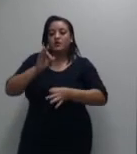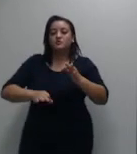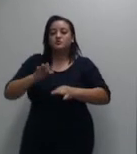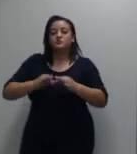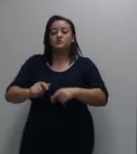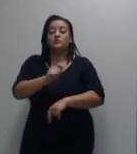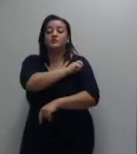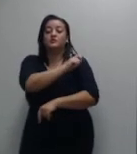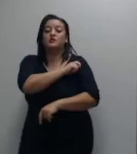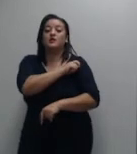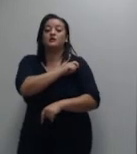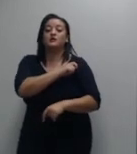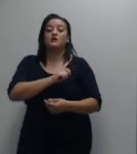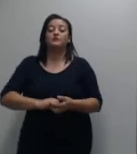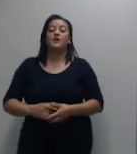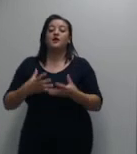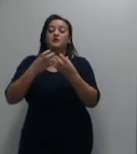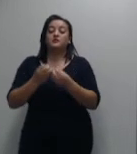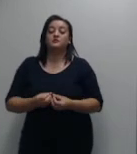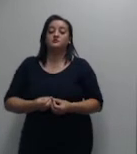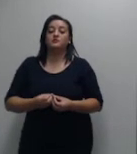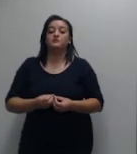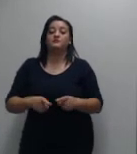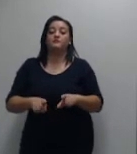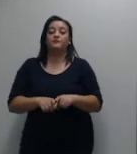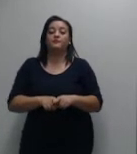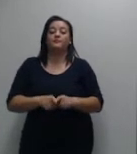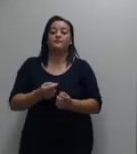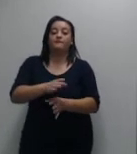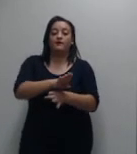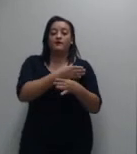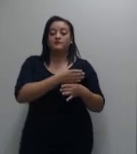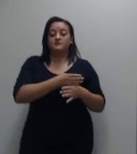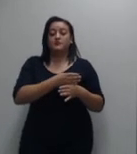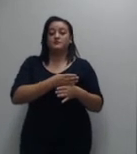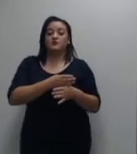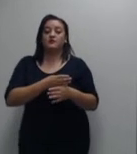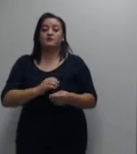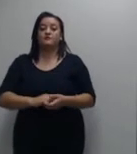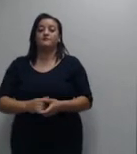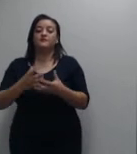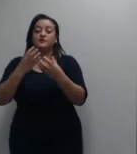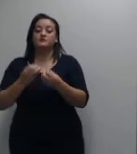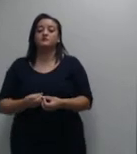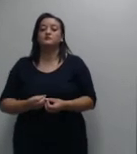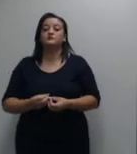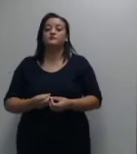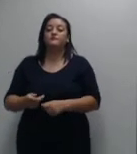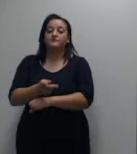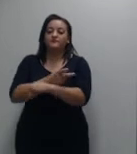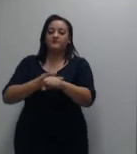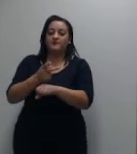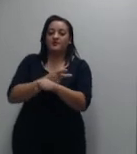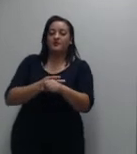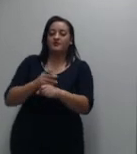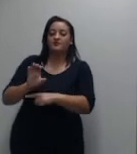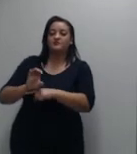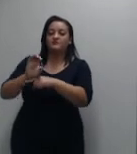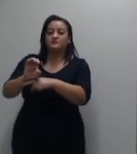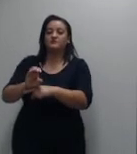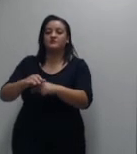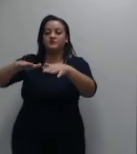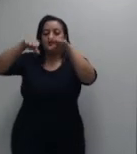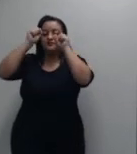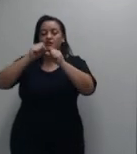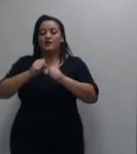do Rio de Janeiro concedeu a liminar para suspender o provimento de cargo de Conselheiro do Tribunal de